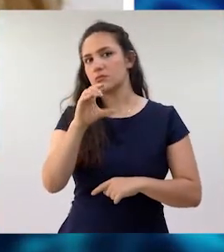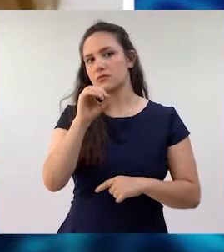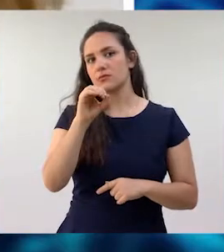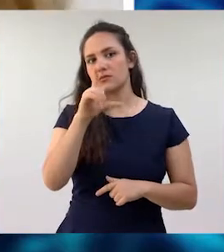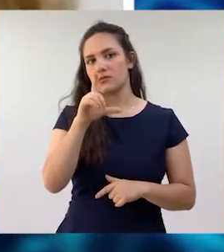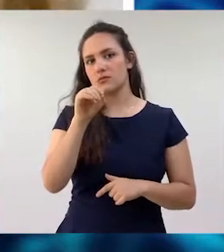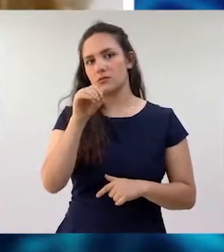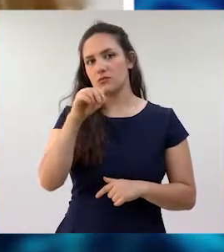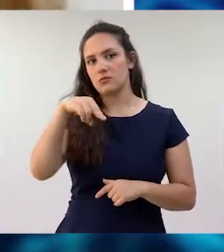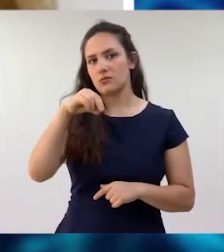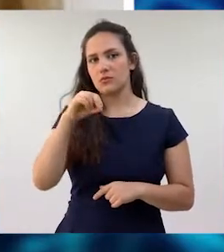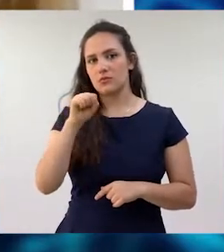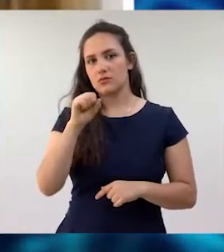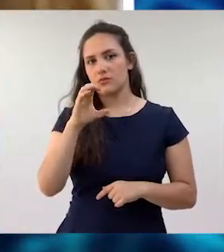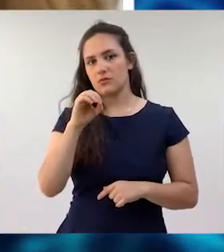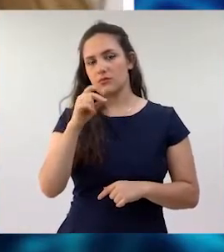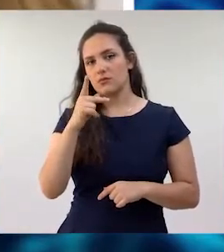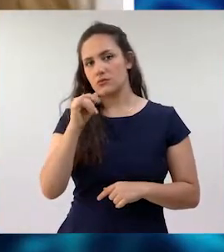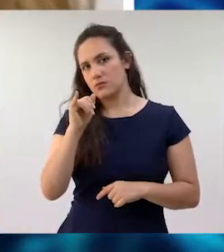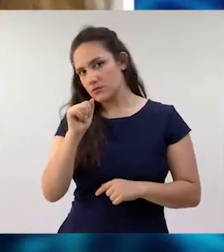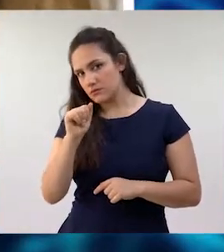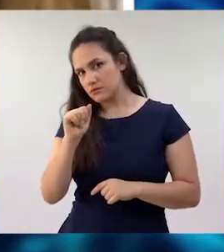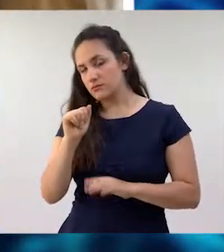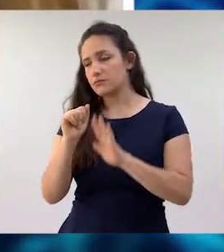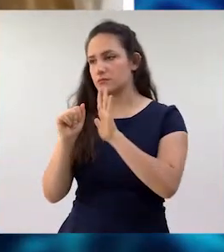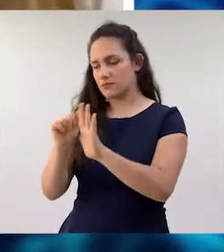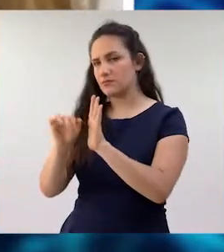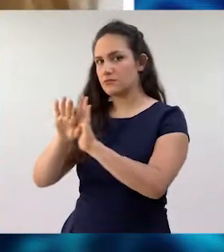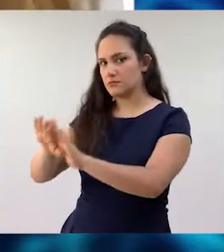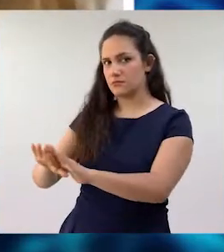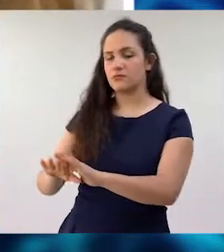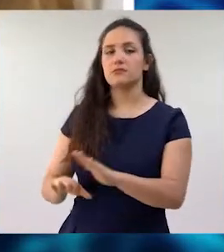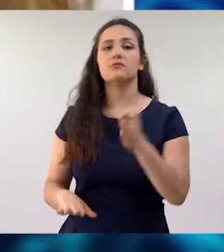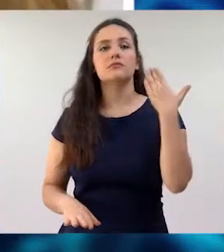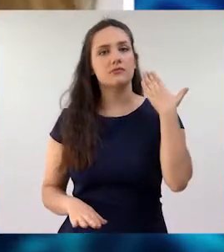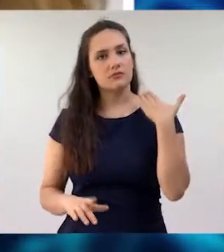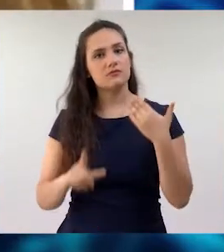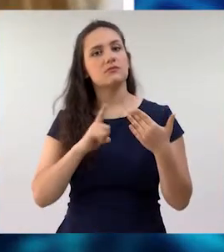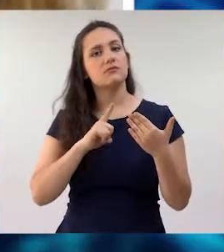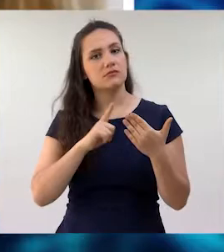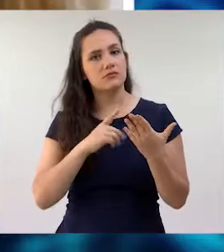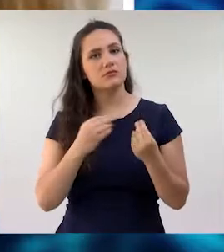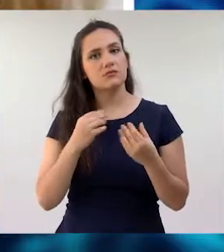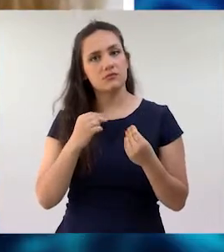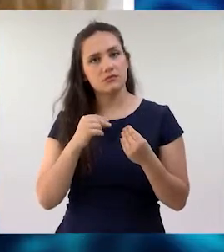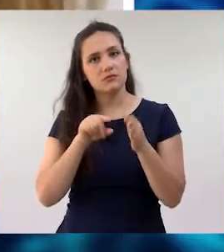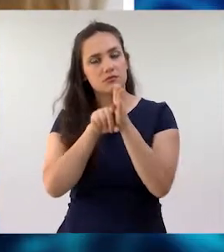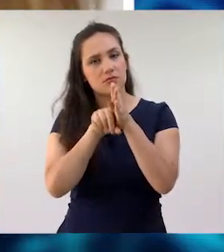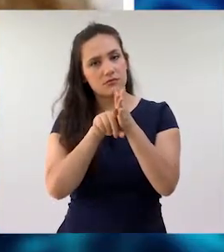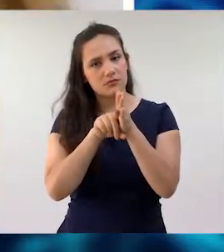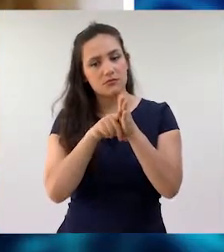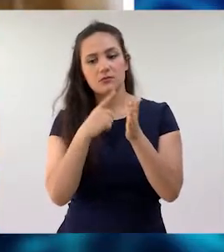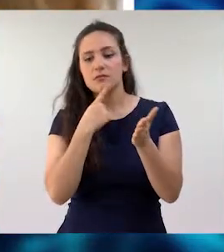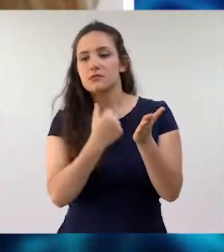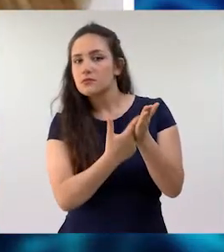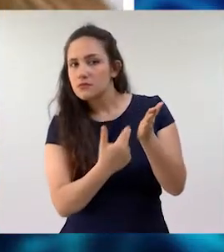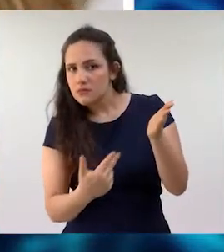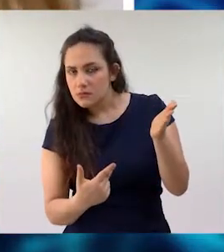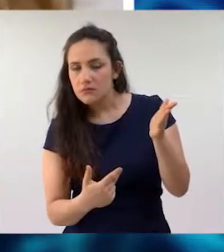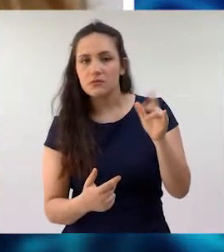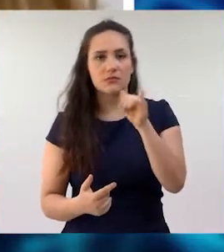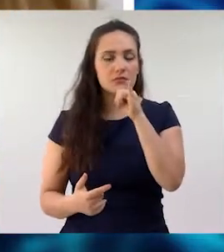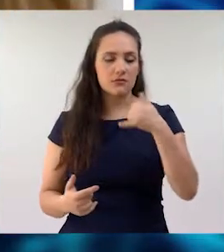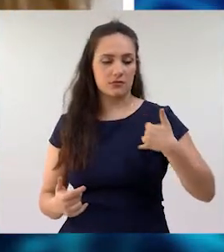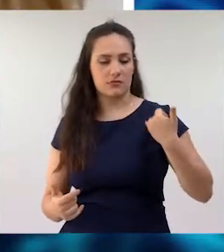que pode diagnosticar. Antigamente, era muito difundido a pesquisa de sangue nas fezes, depois de